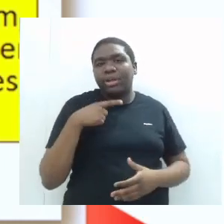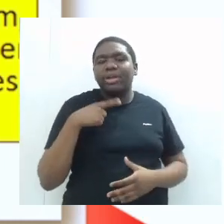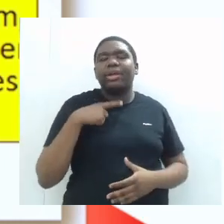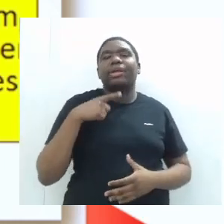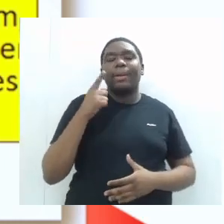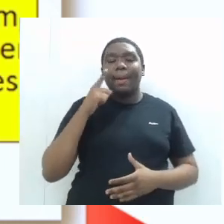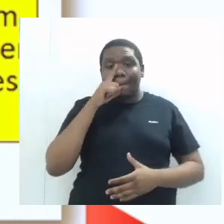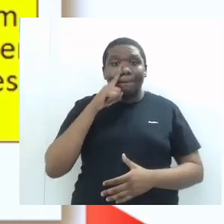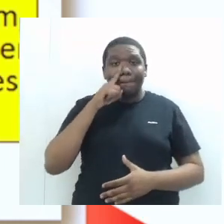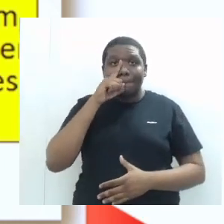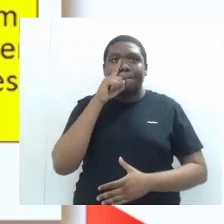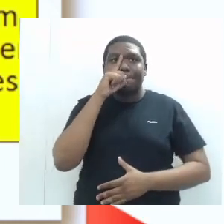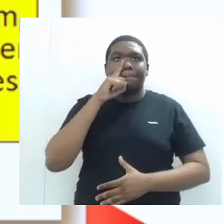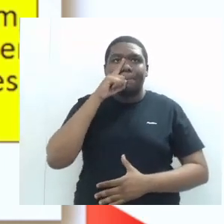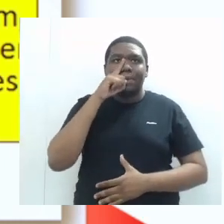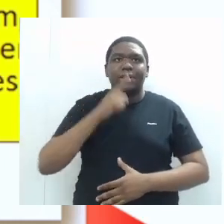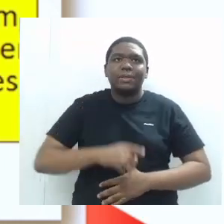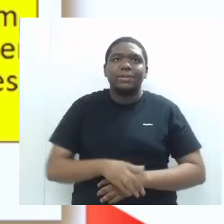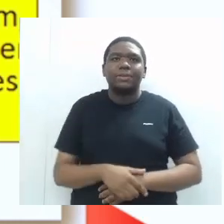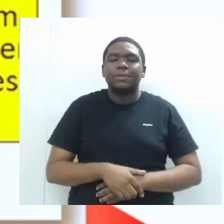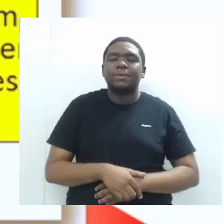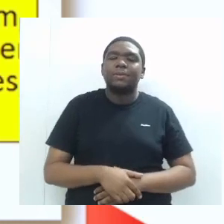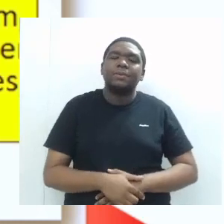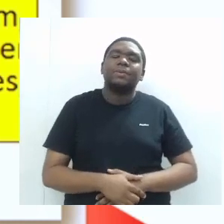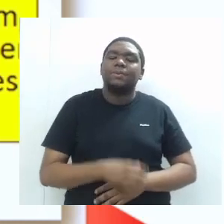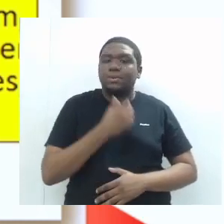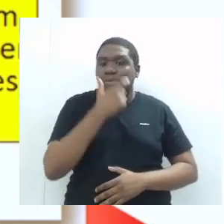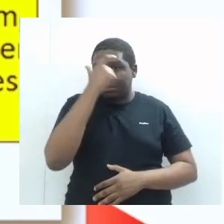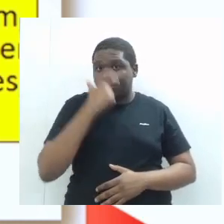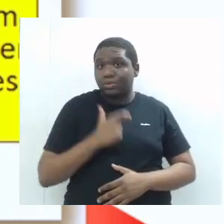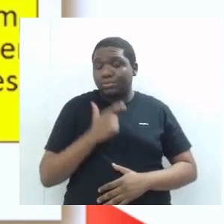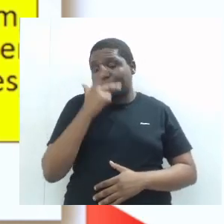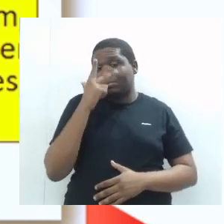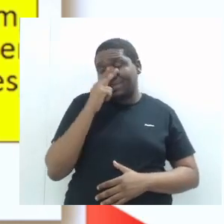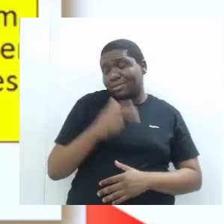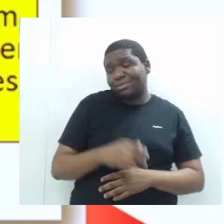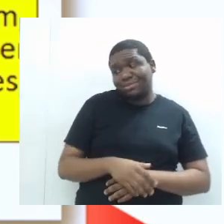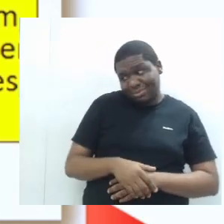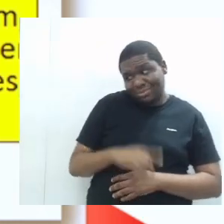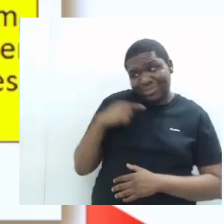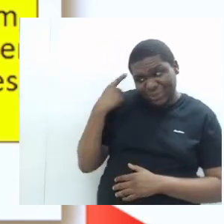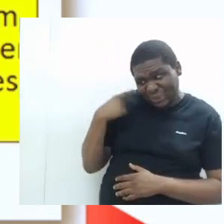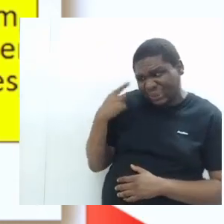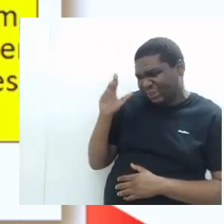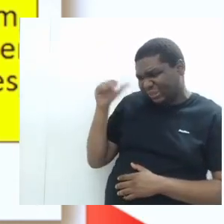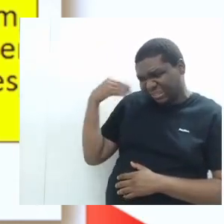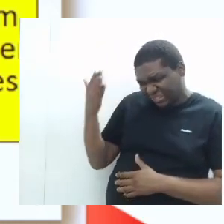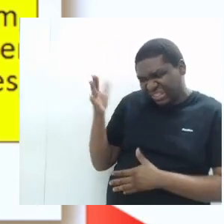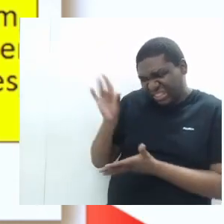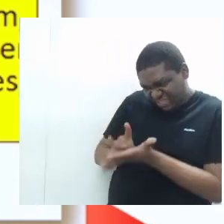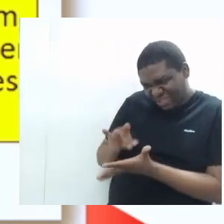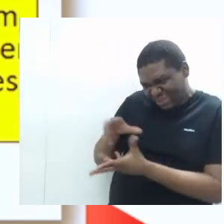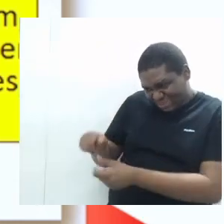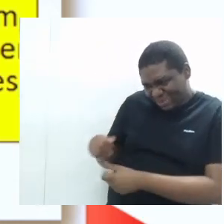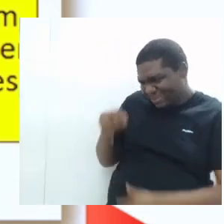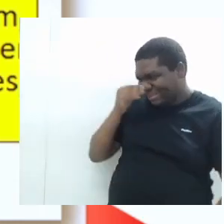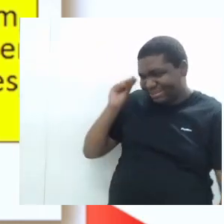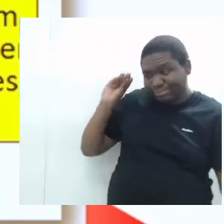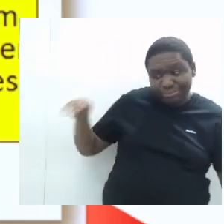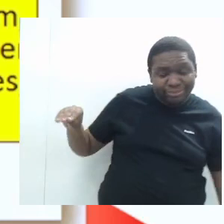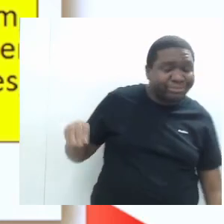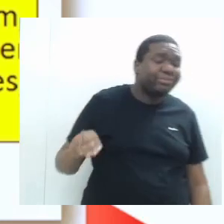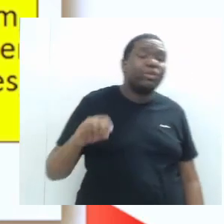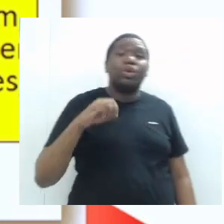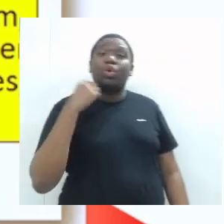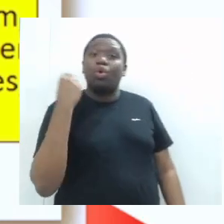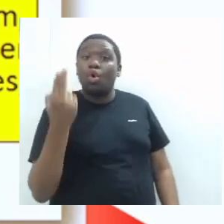sérios riscos, desde o simples ser ignorado até caso consiga ser agarrado